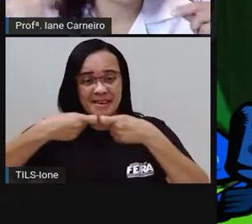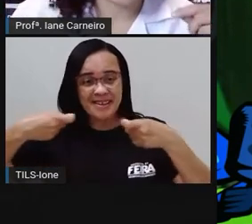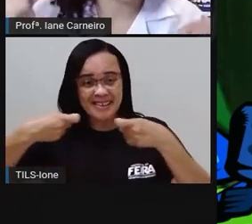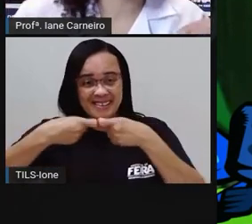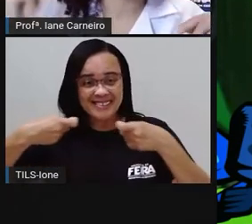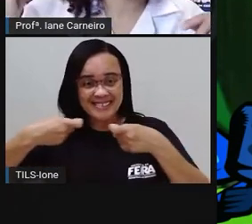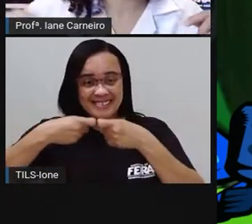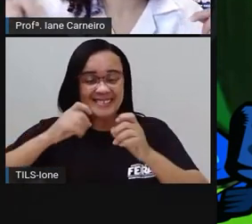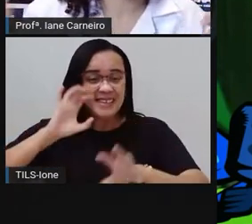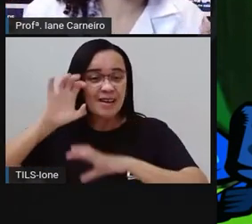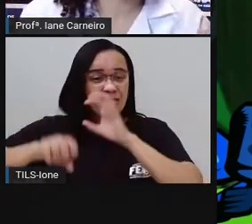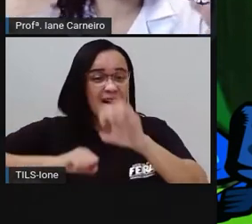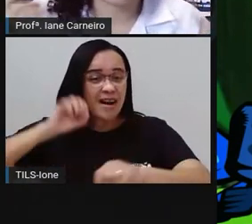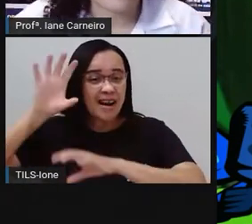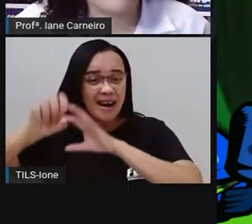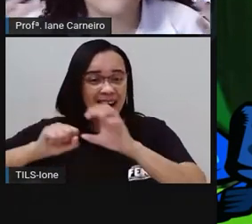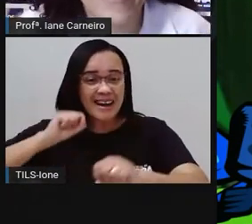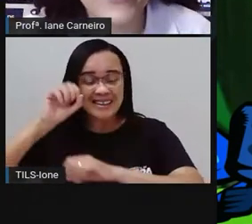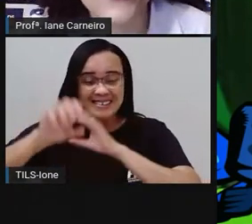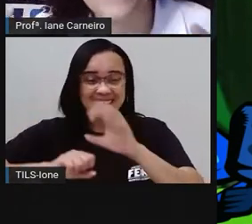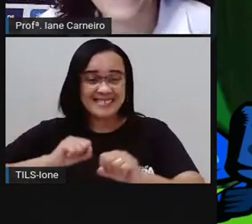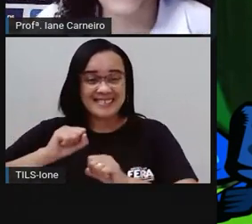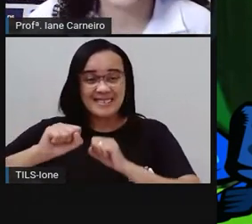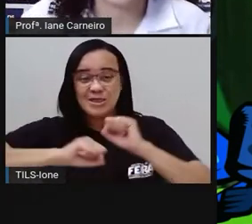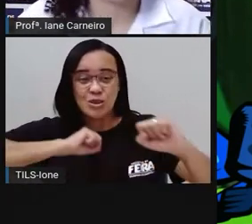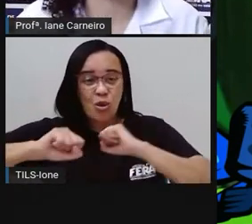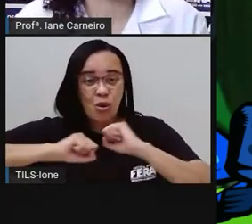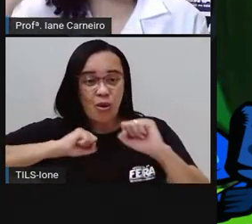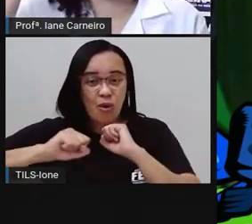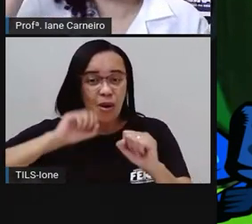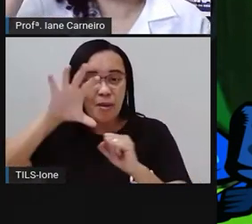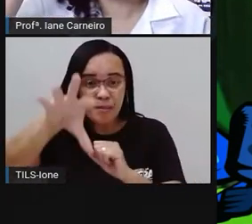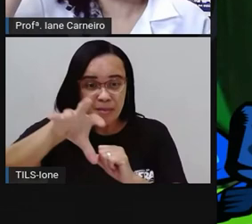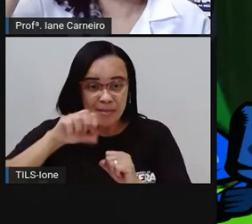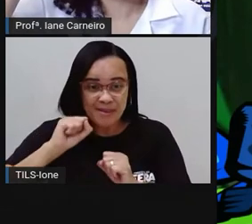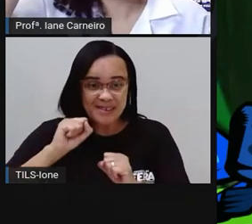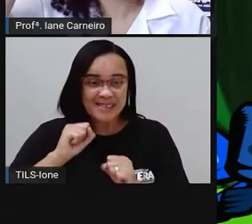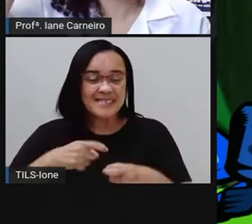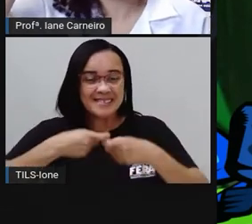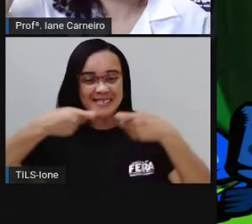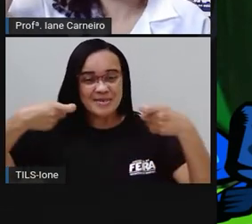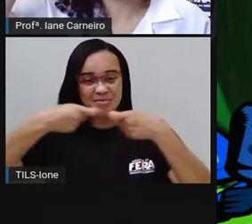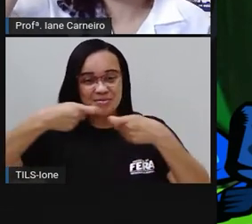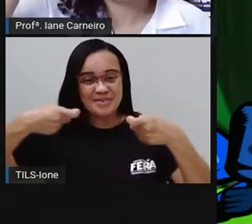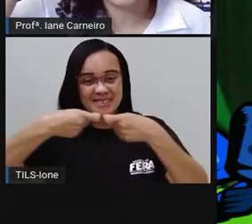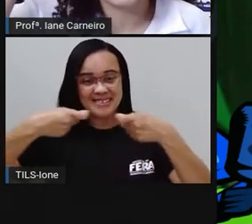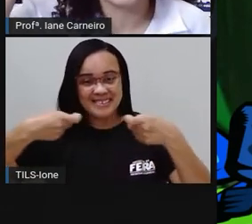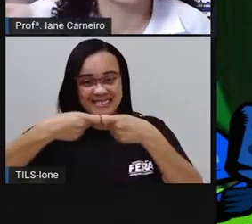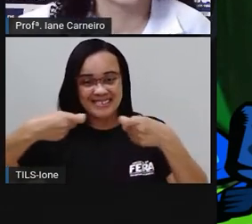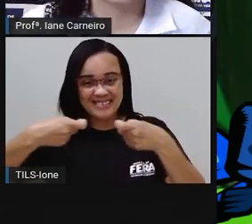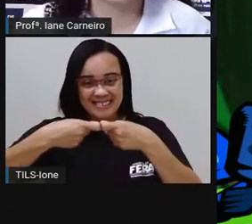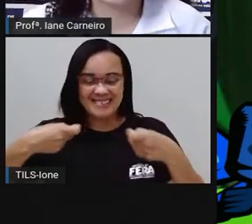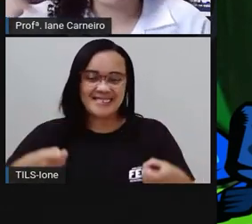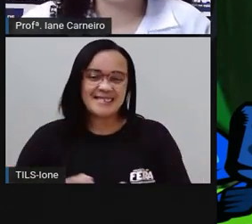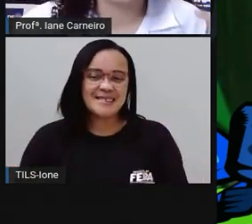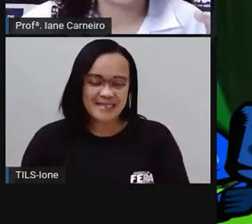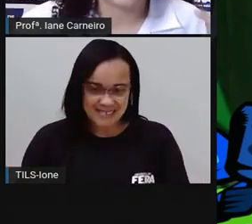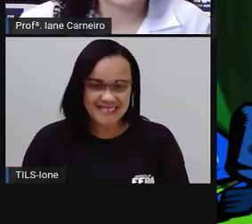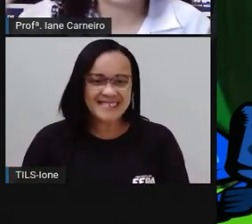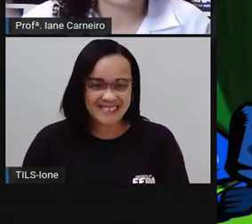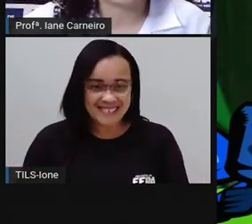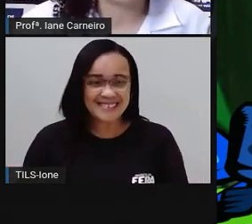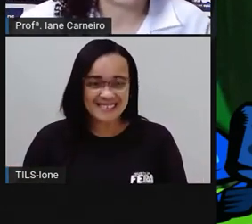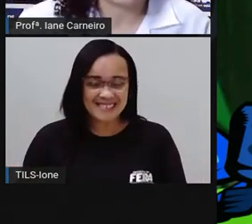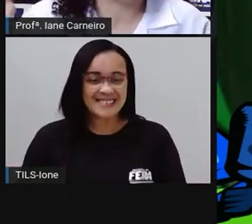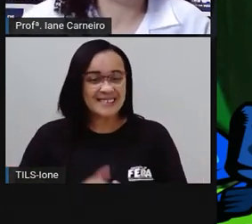lá no quarto, no guarda-roupa e pega um par de meias. Corre, corre, corre, corre. Se a mamãe tiver